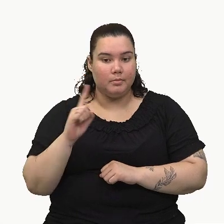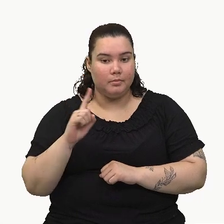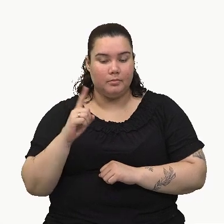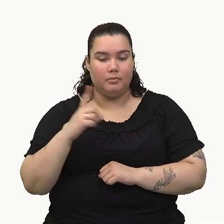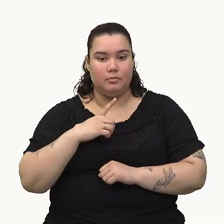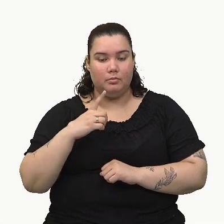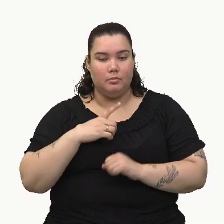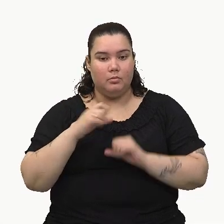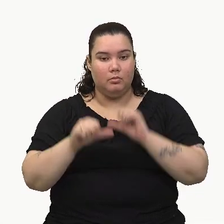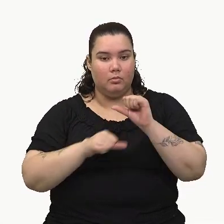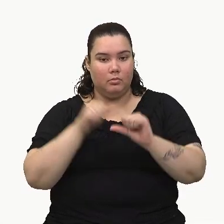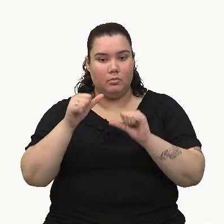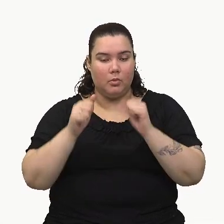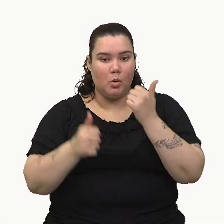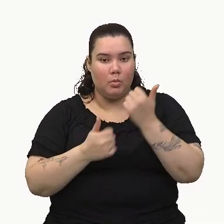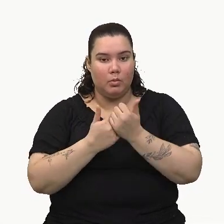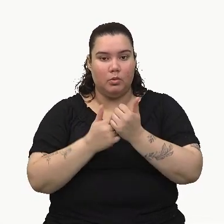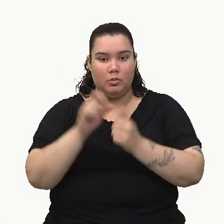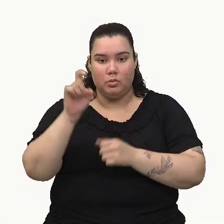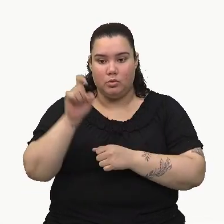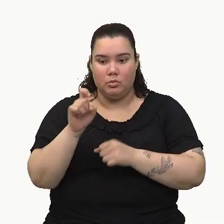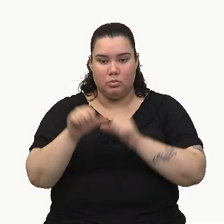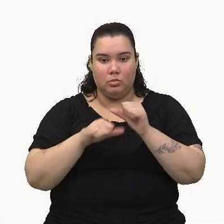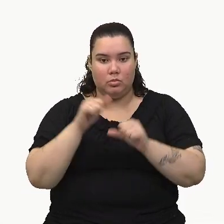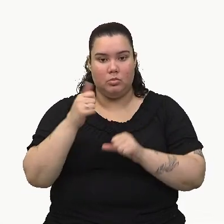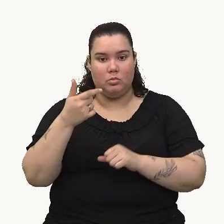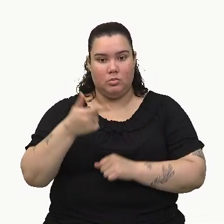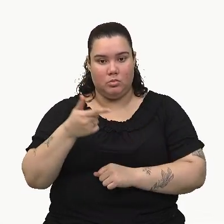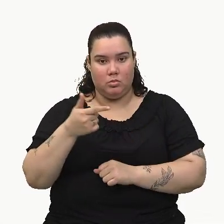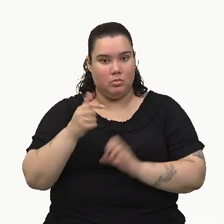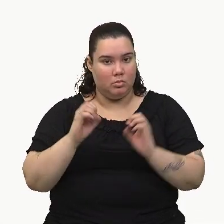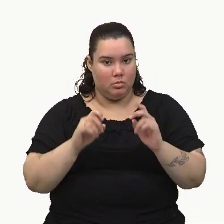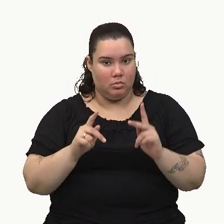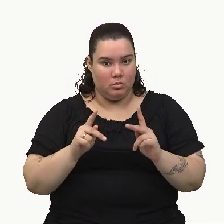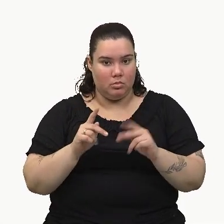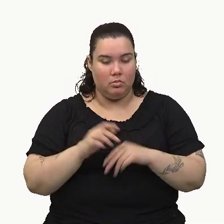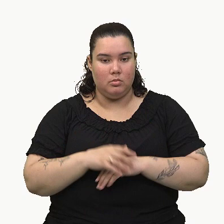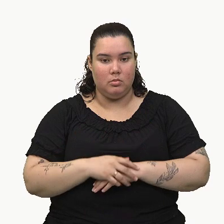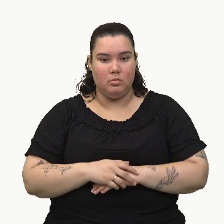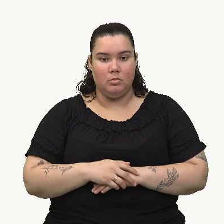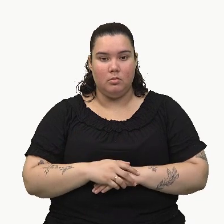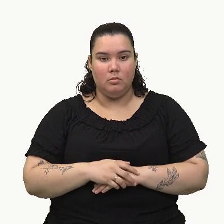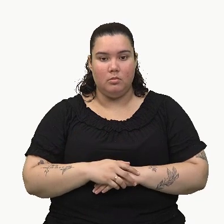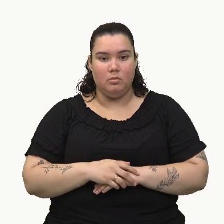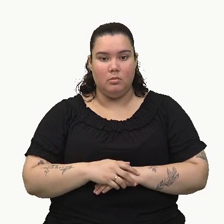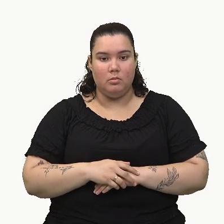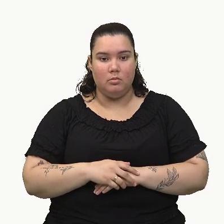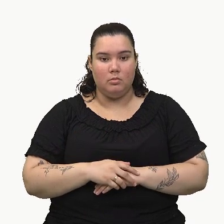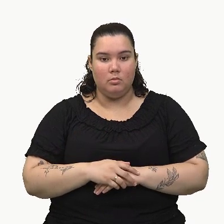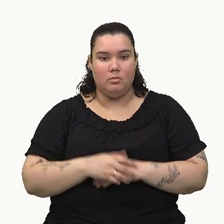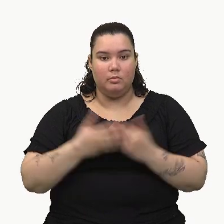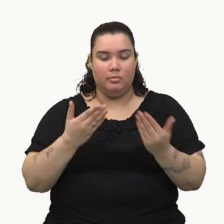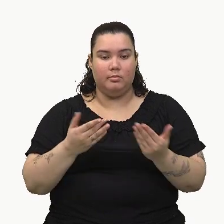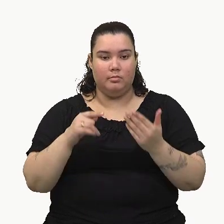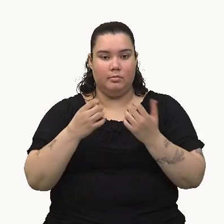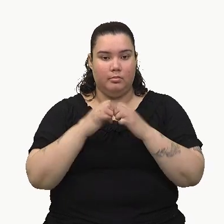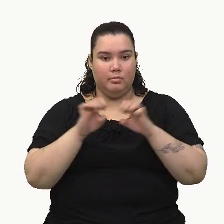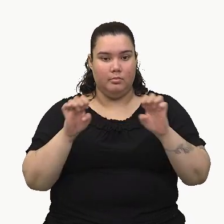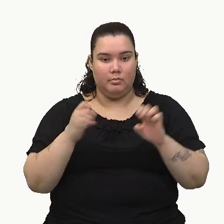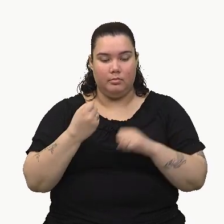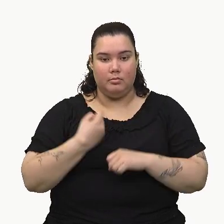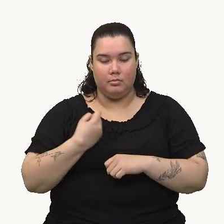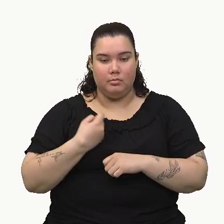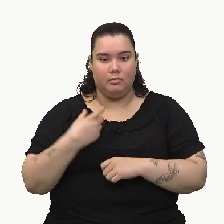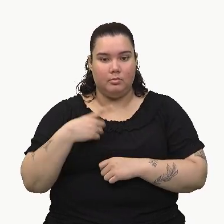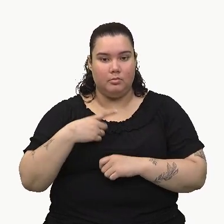aqui substituindo o x por 2. Beleza? Beleza. Nessa expressãozinha numérica, nós